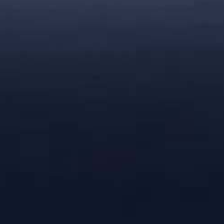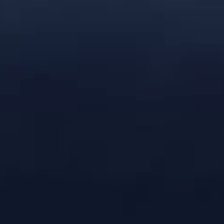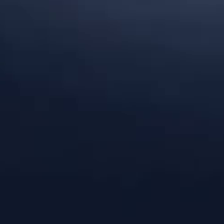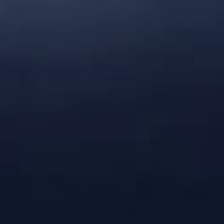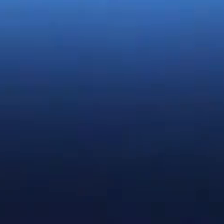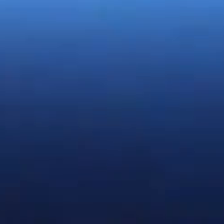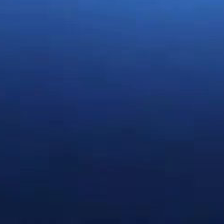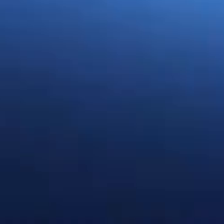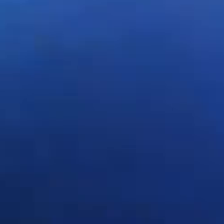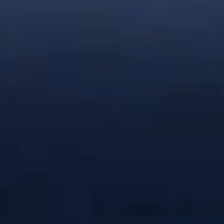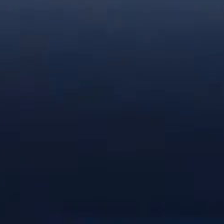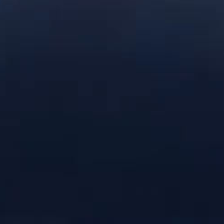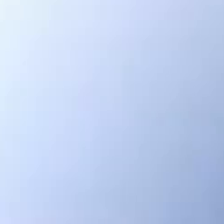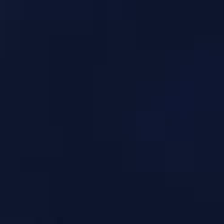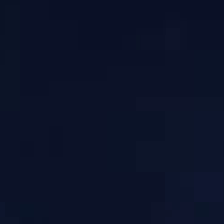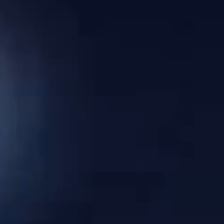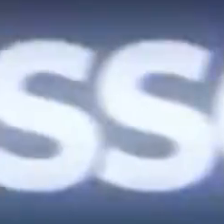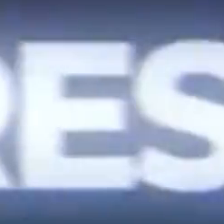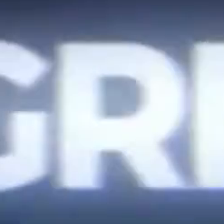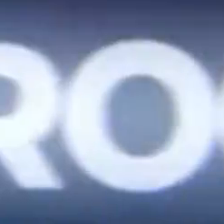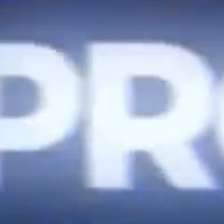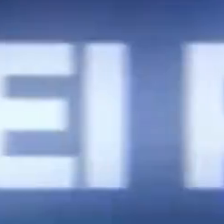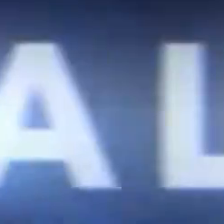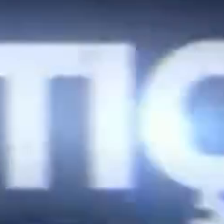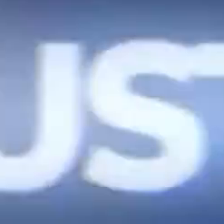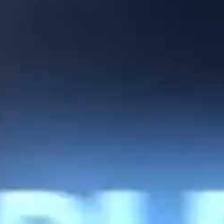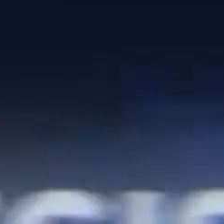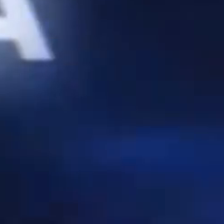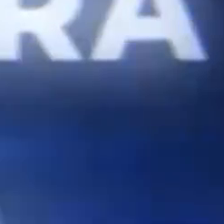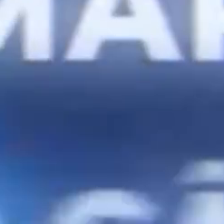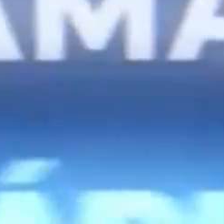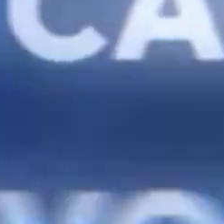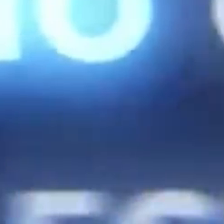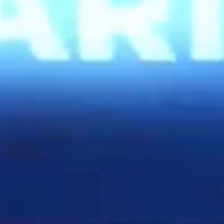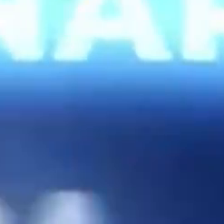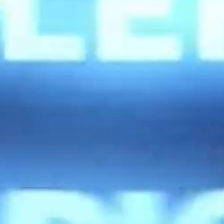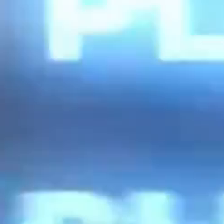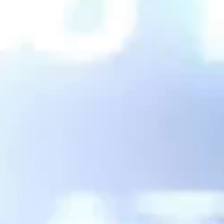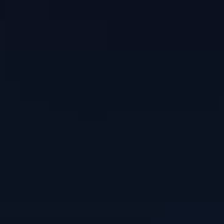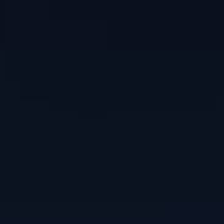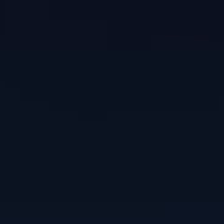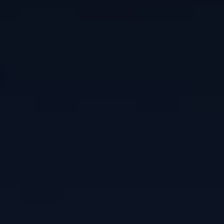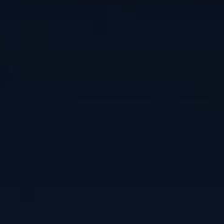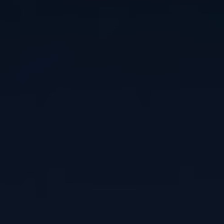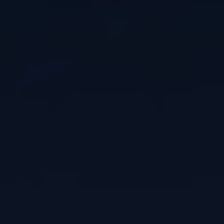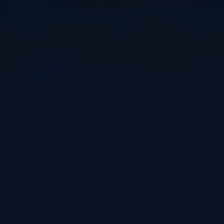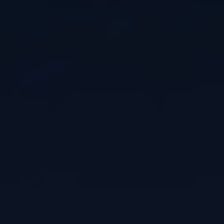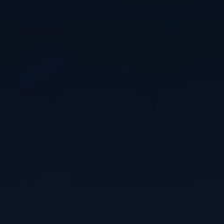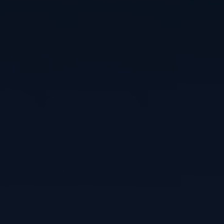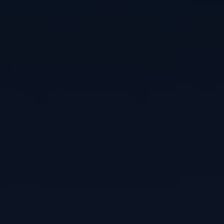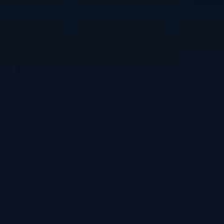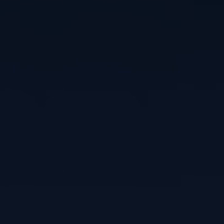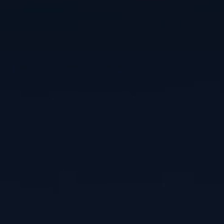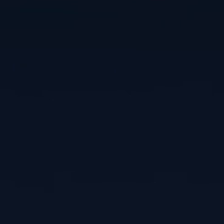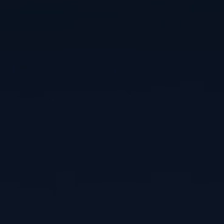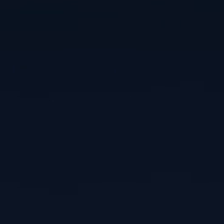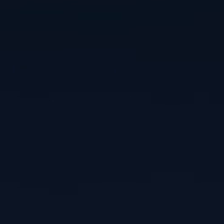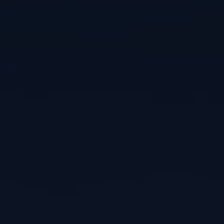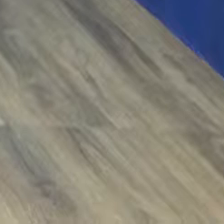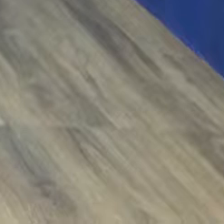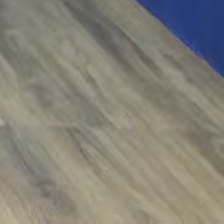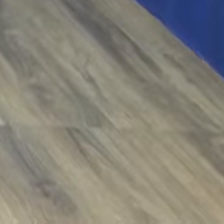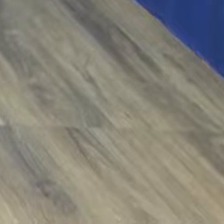rede social, de alguns programas digitais. Então, com esses cartazes, mostrando todos os locais